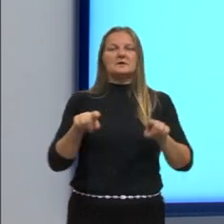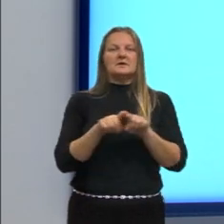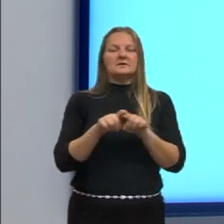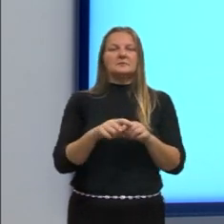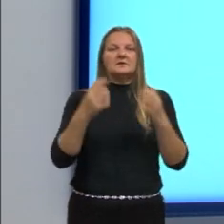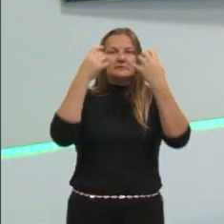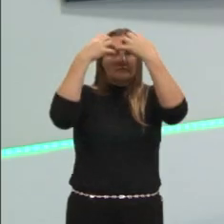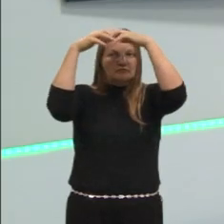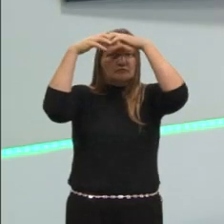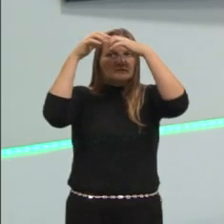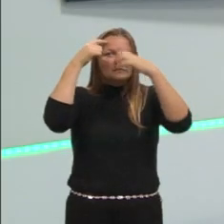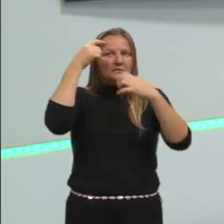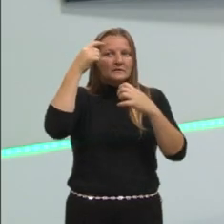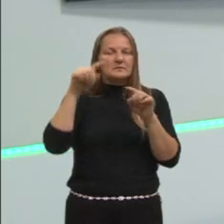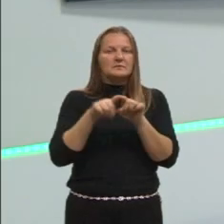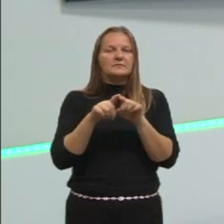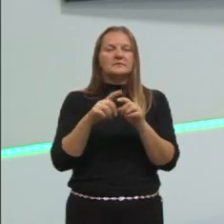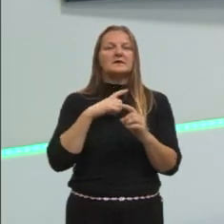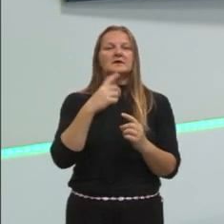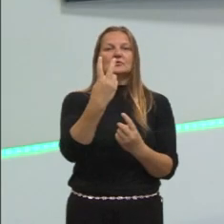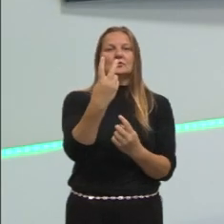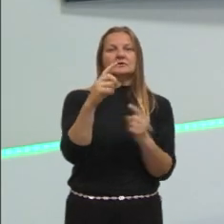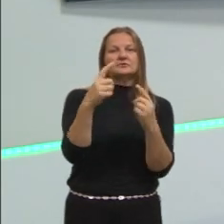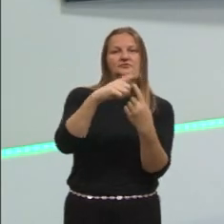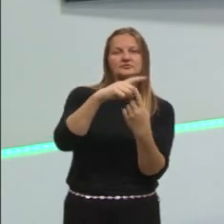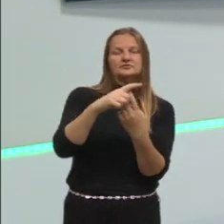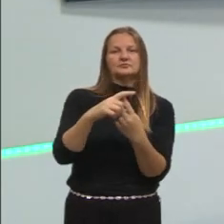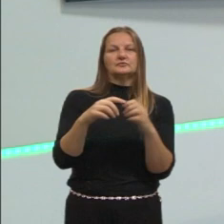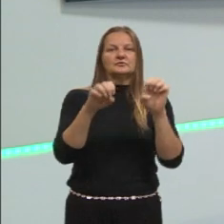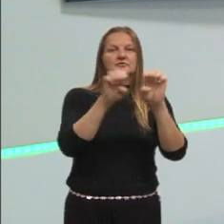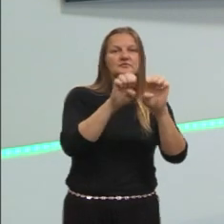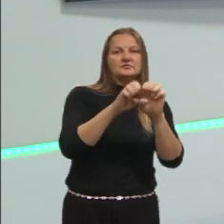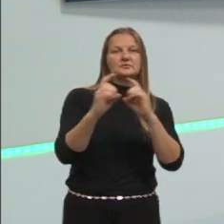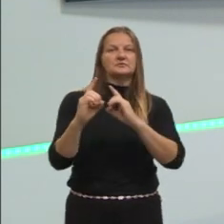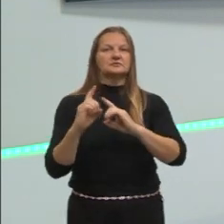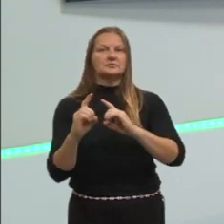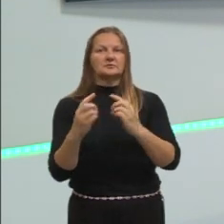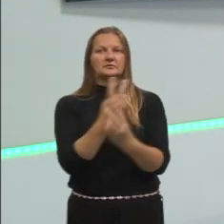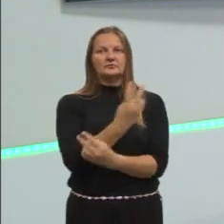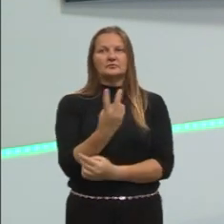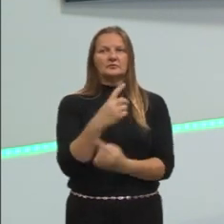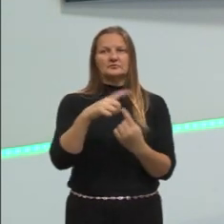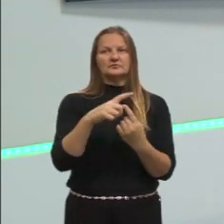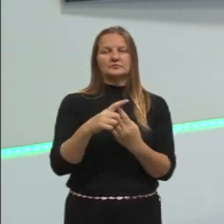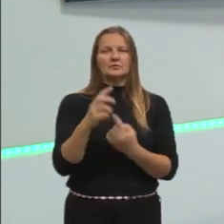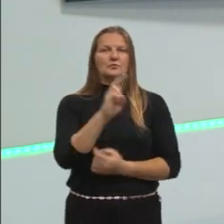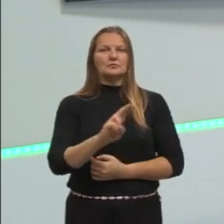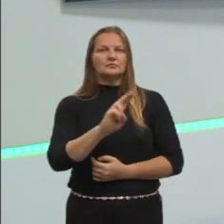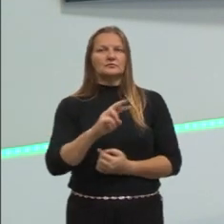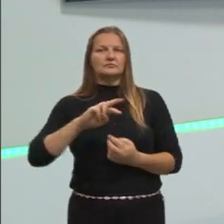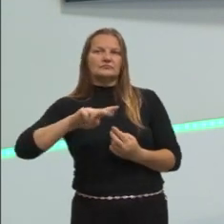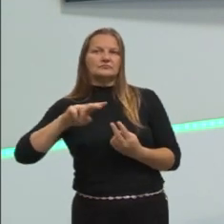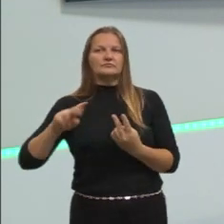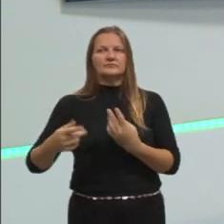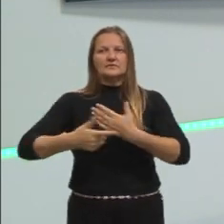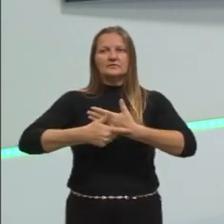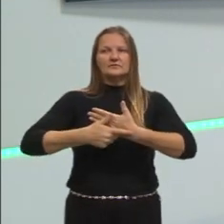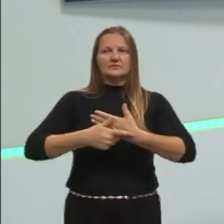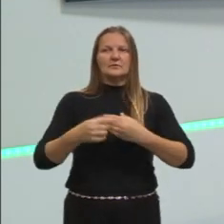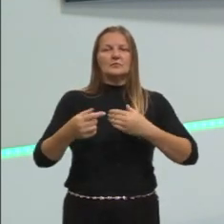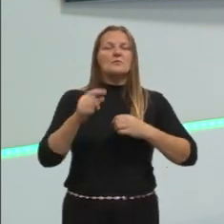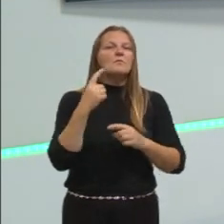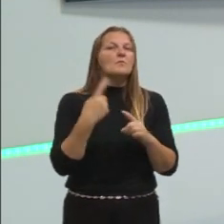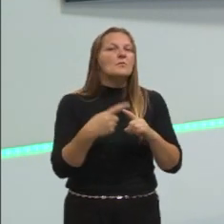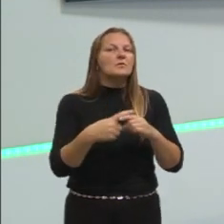Elas têm dois tipos que são as dinâmicas e as estruturais vai diferenciar na utilização dela né Para que que ela serve